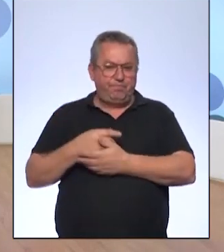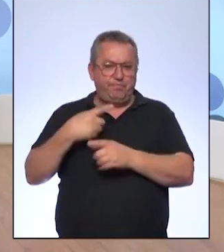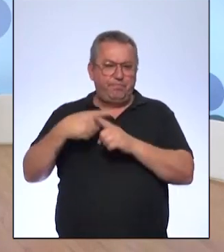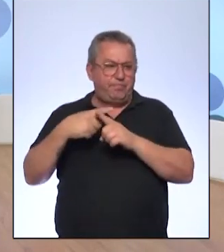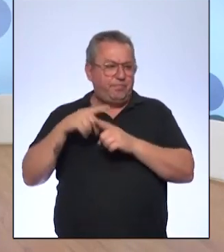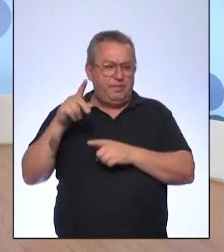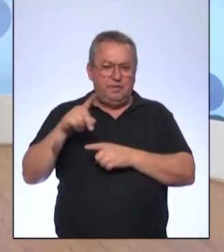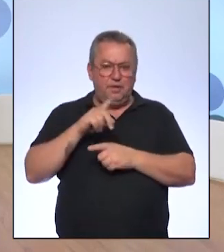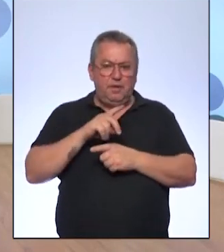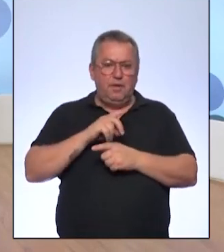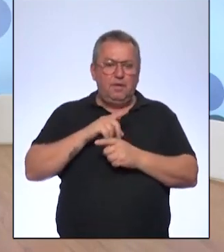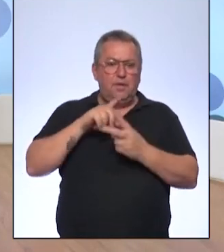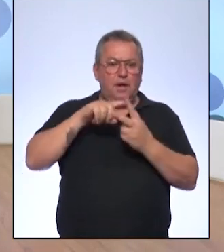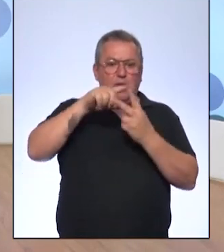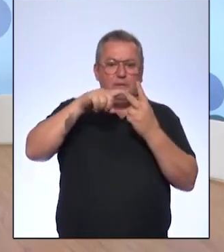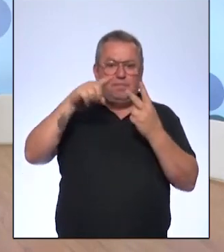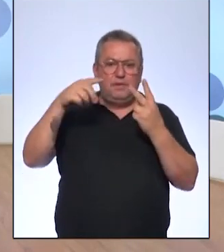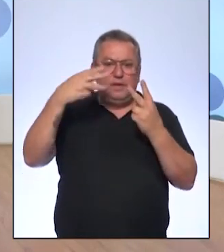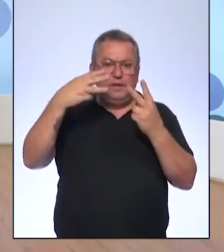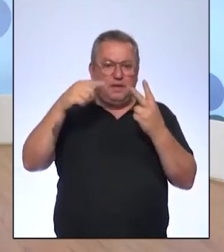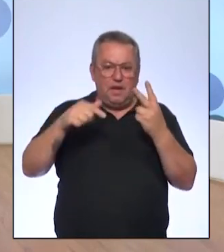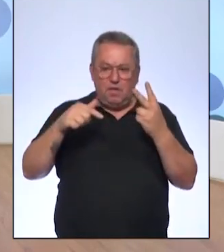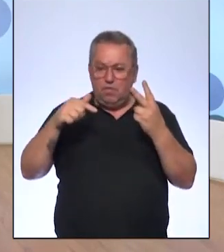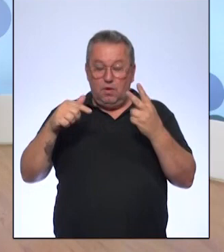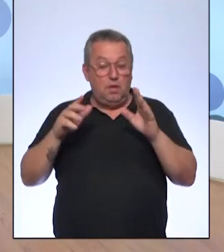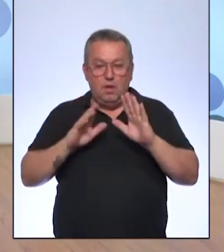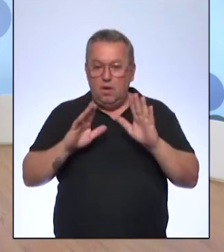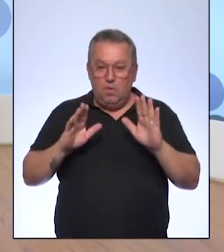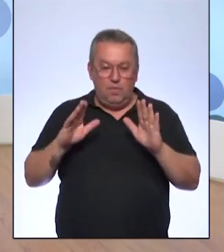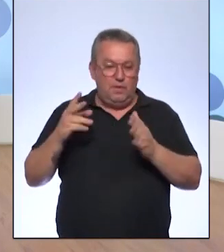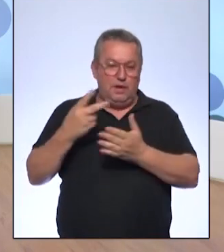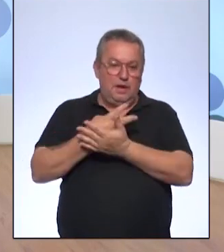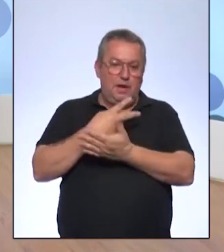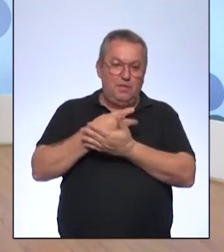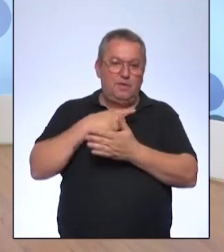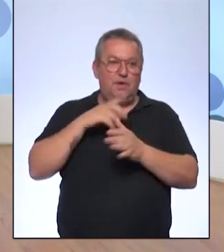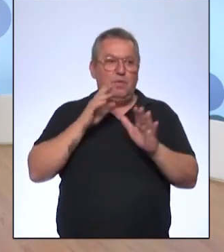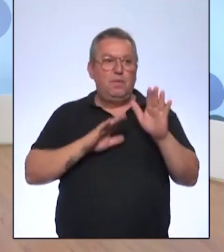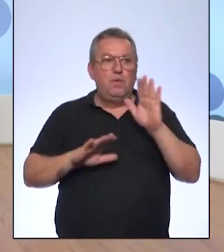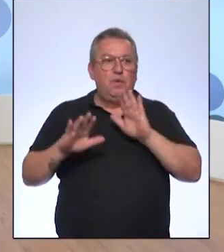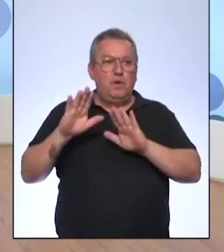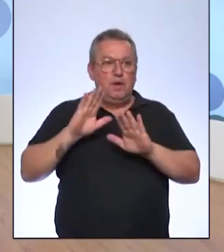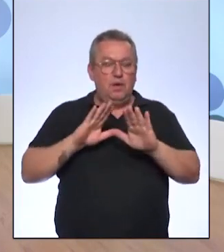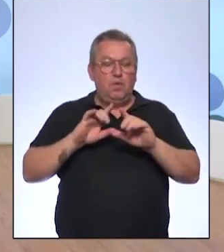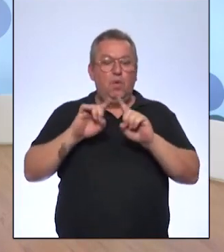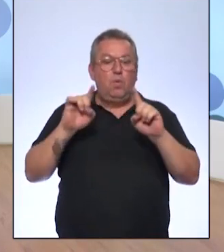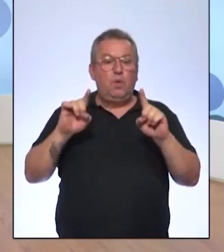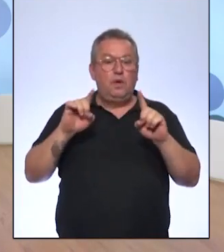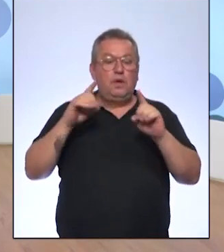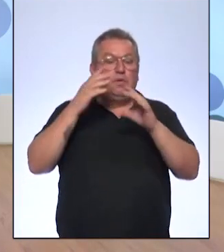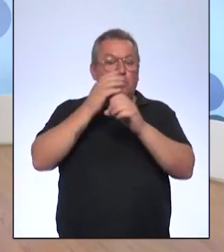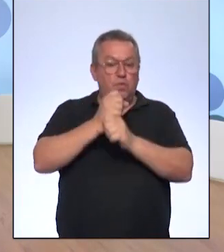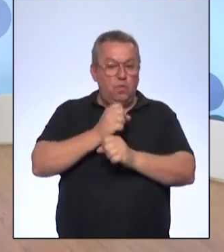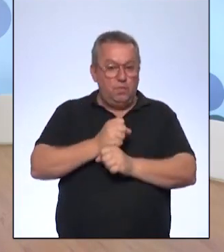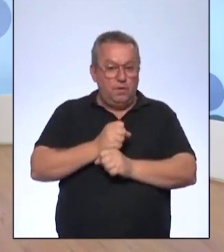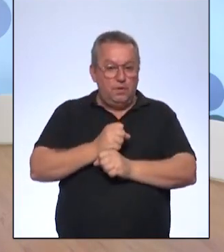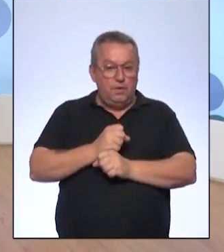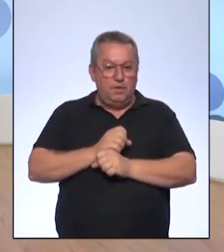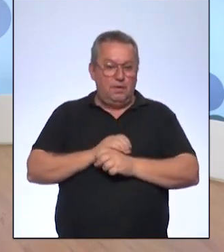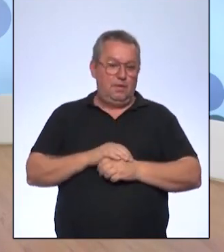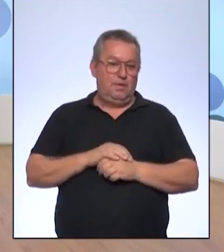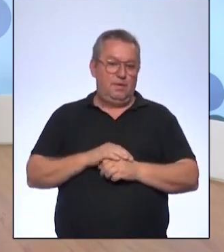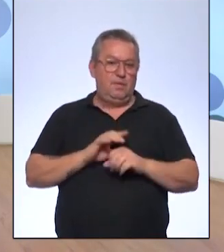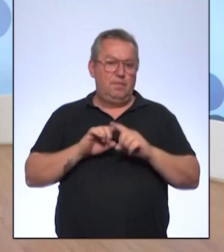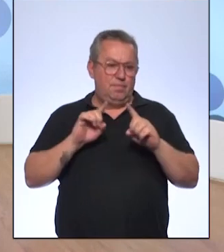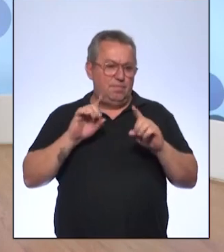professor, raiz de 3 mais a raiz de 4, a raiz de 7. Não, está errado. Então, tem que tomar bastante cuidado com essa, vamos falar pegadinha, né?